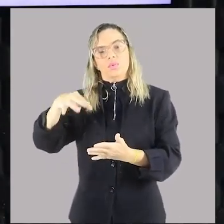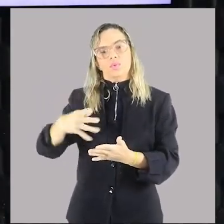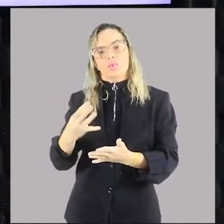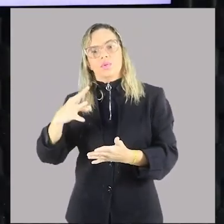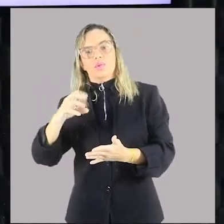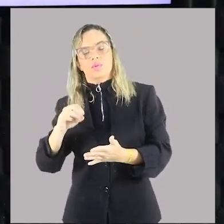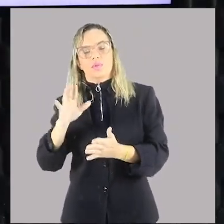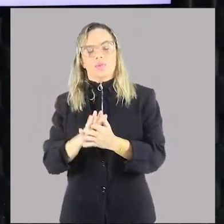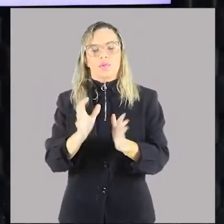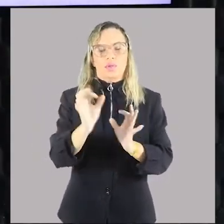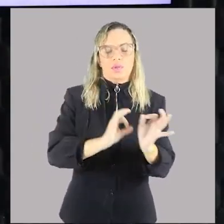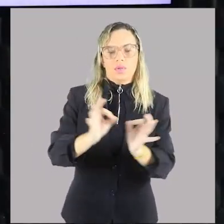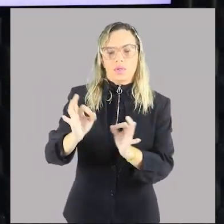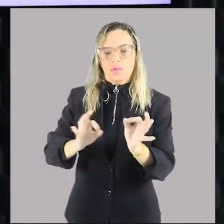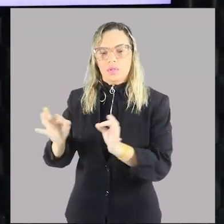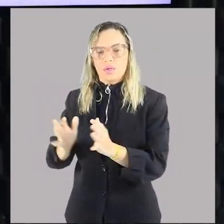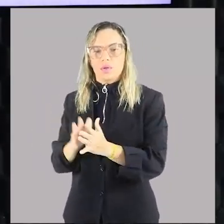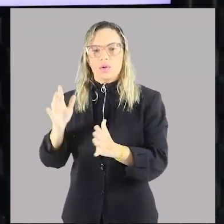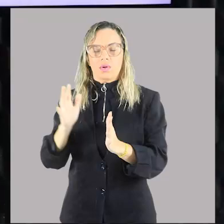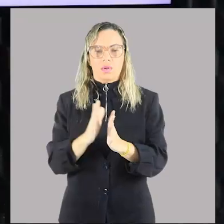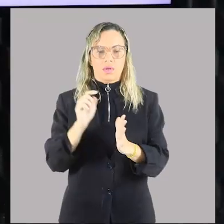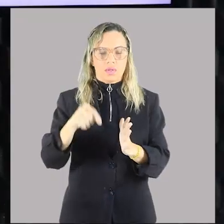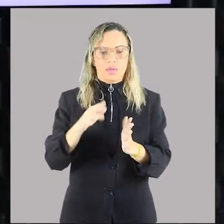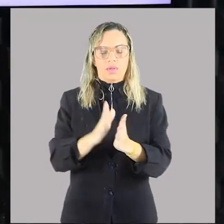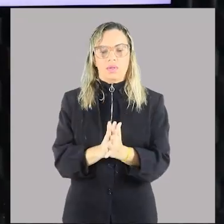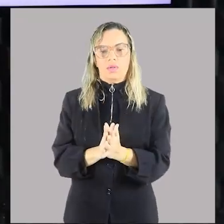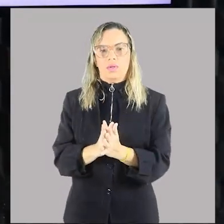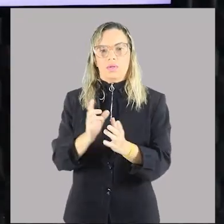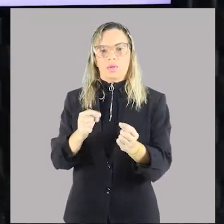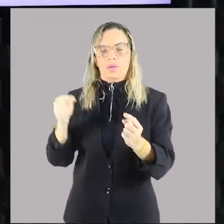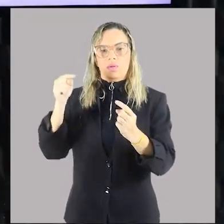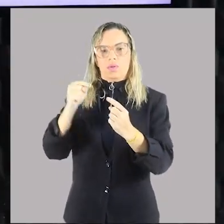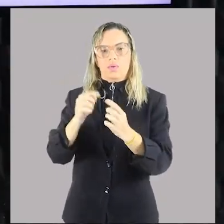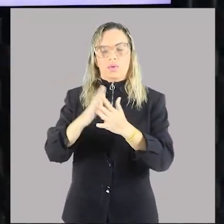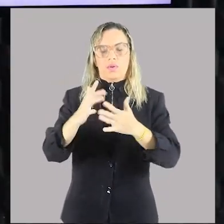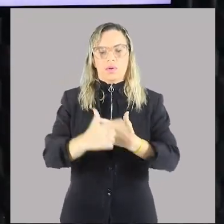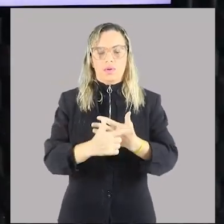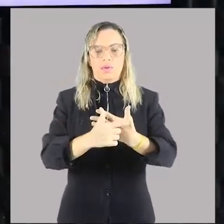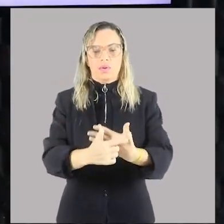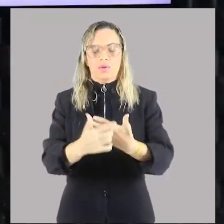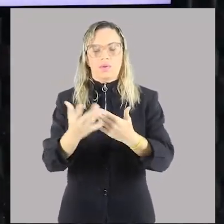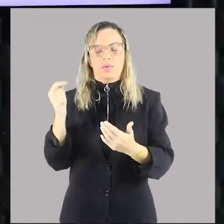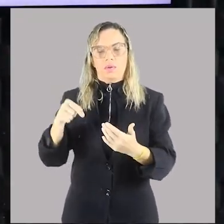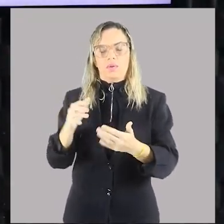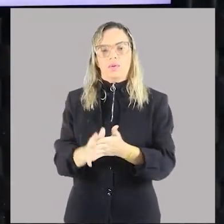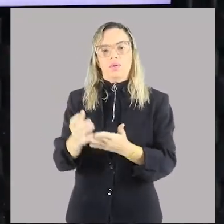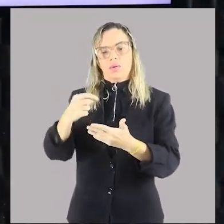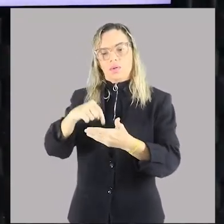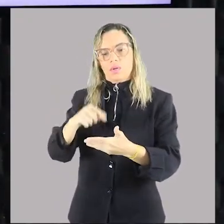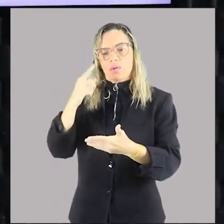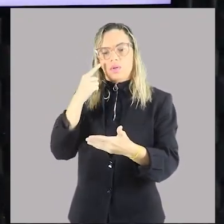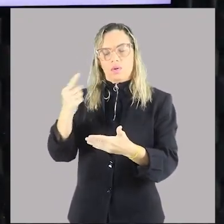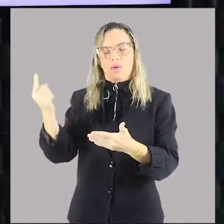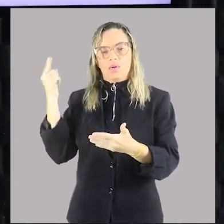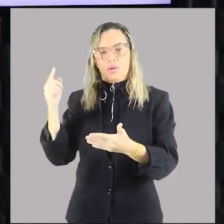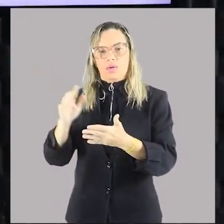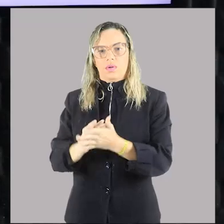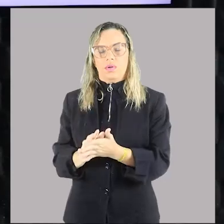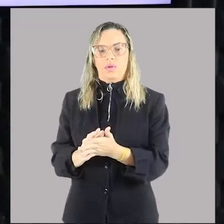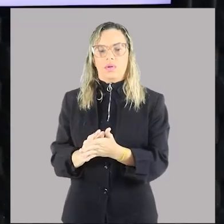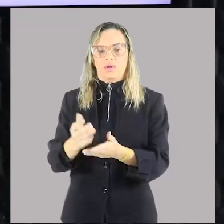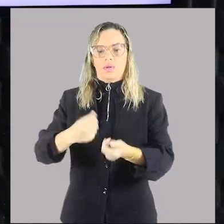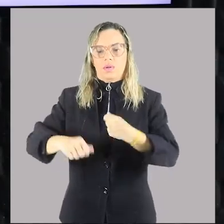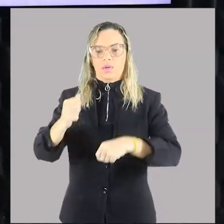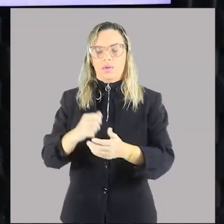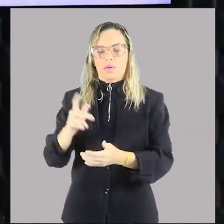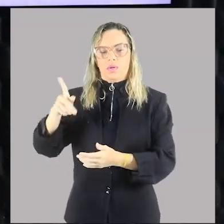que trataremos agora é uma organização do viés subjetivo da administração pública. O viés objetivo será